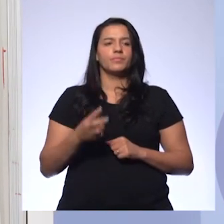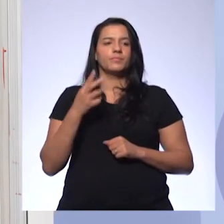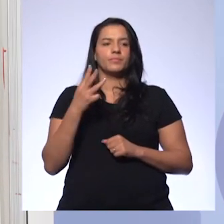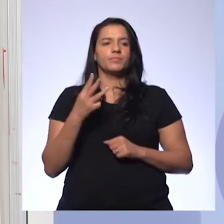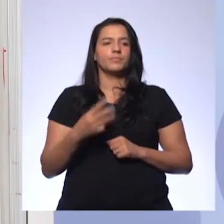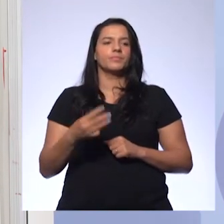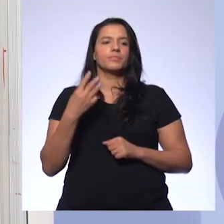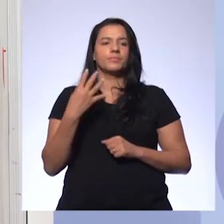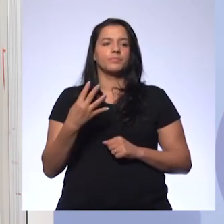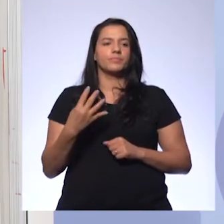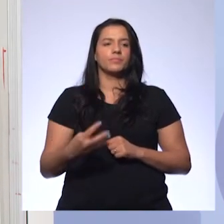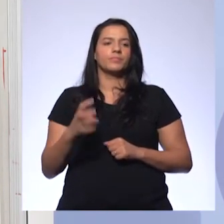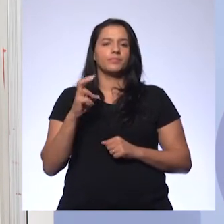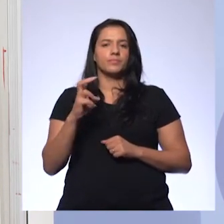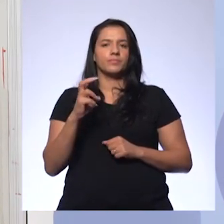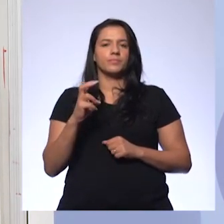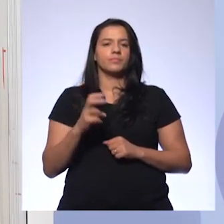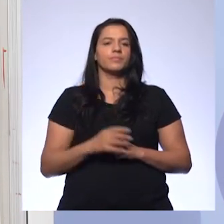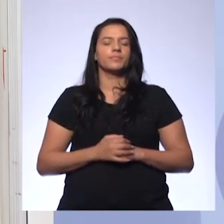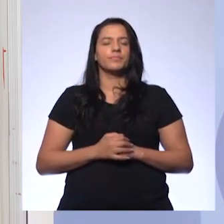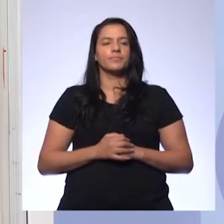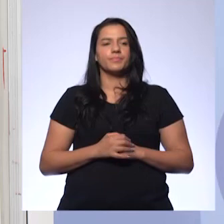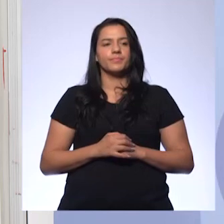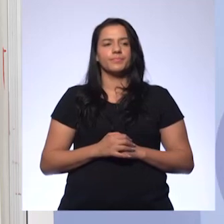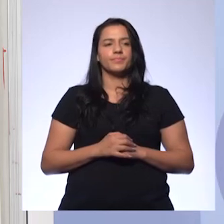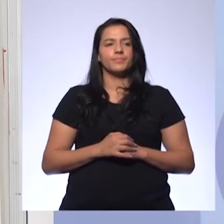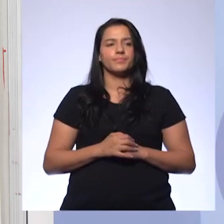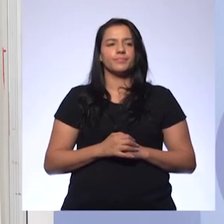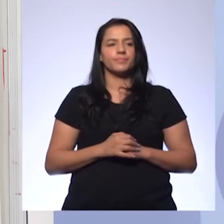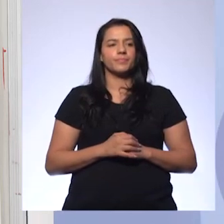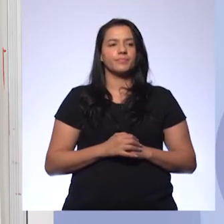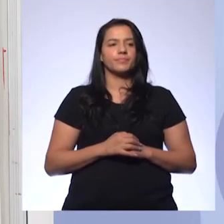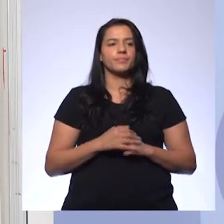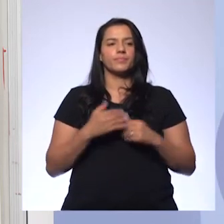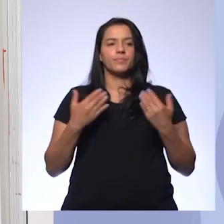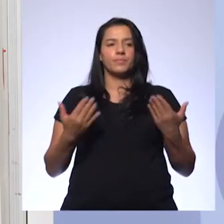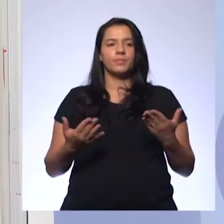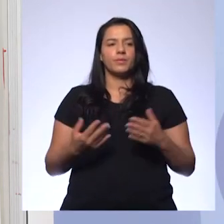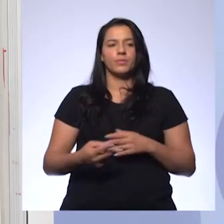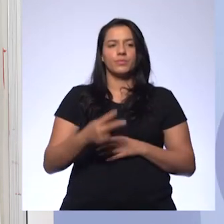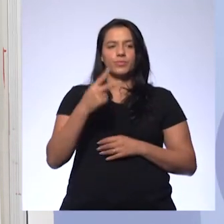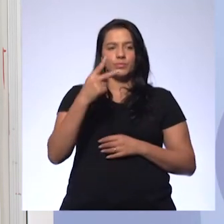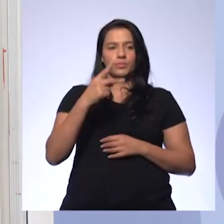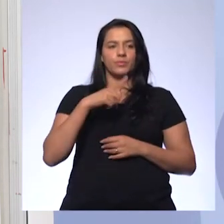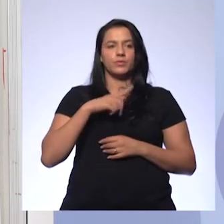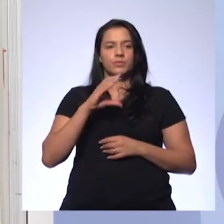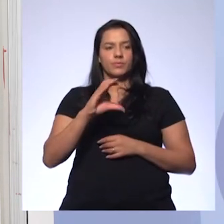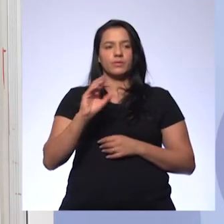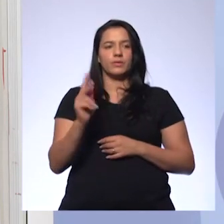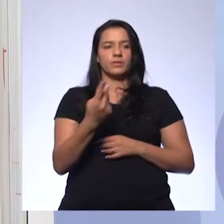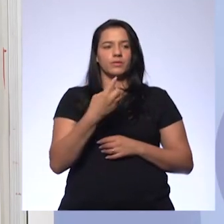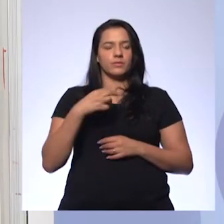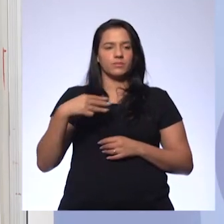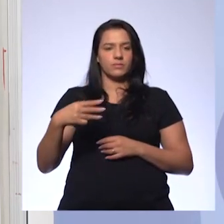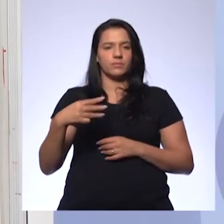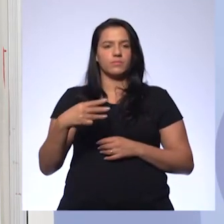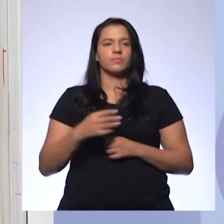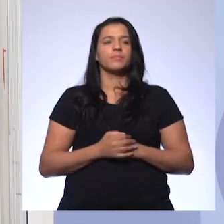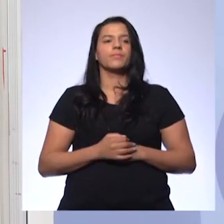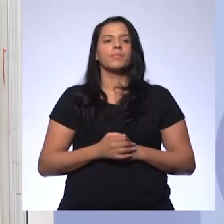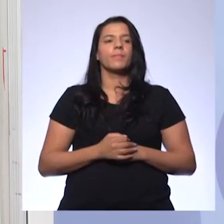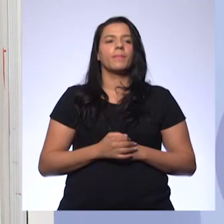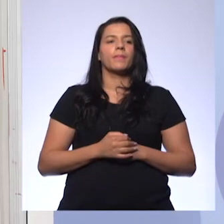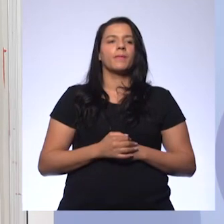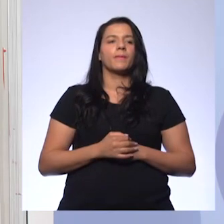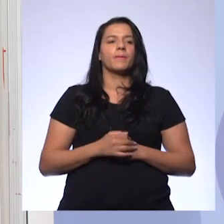2, 3, 4, 5. Então, no carbono 2 tem o metil, CH3. No